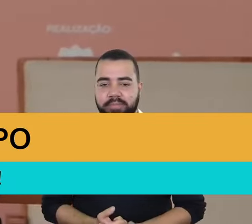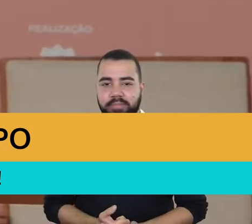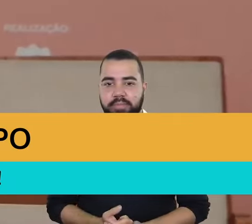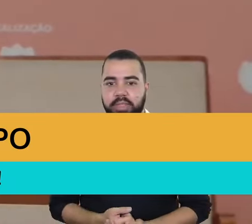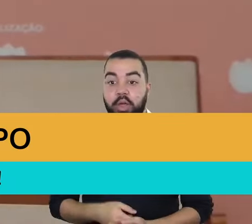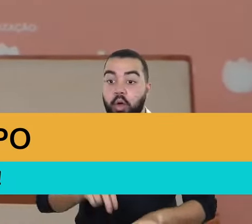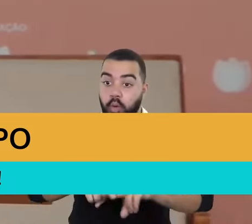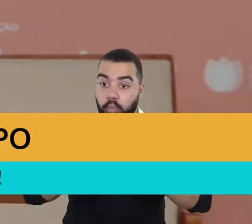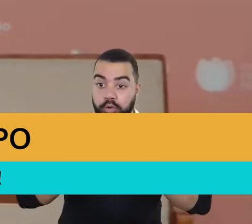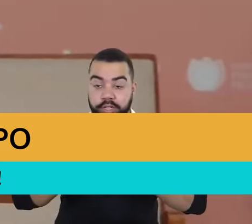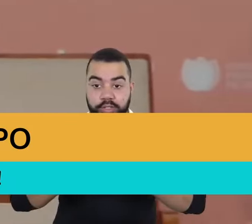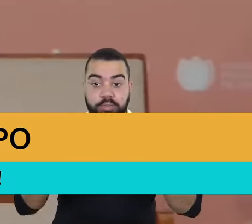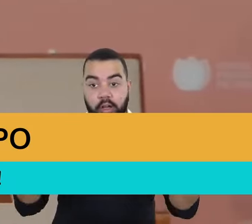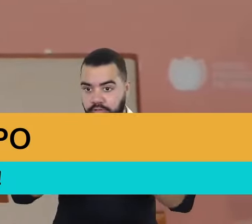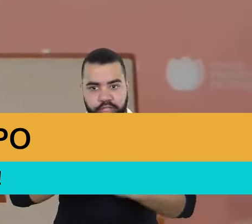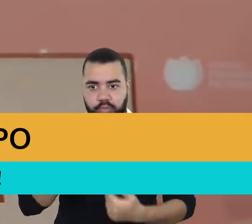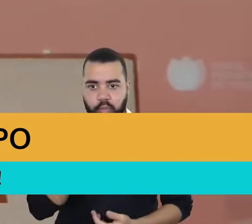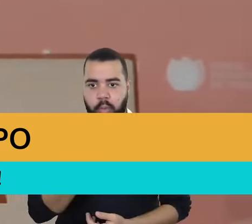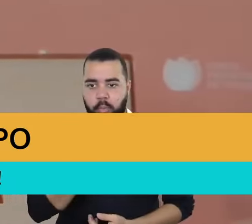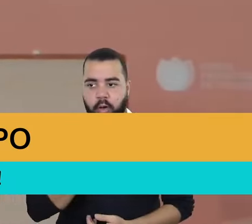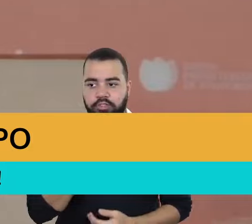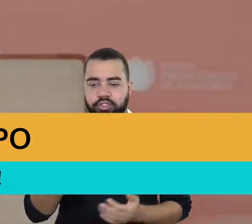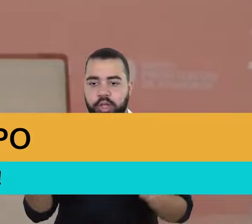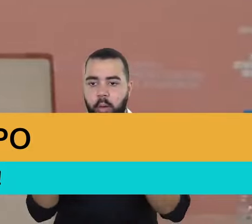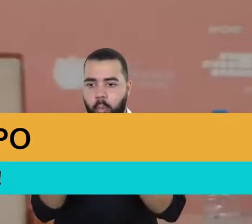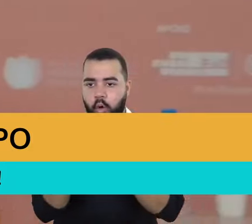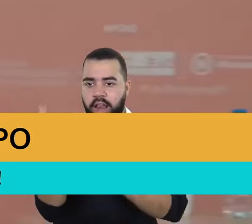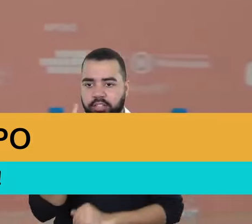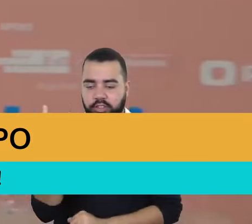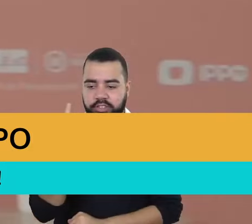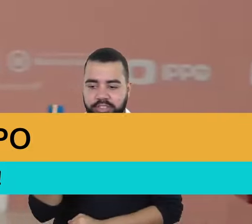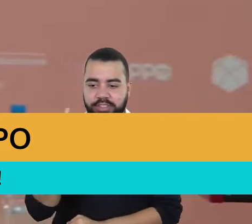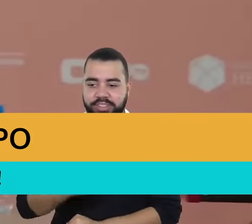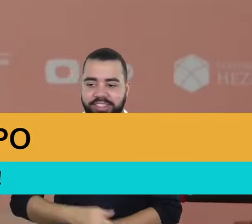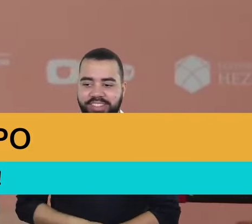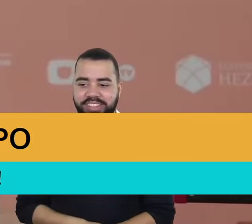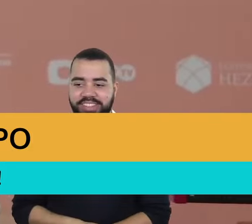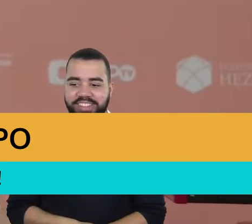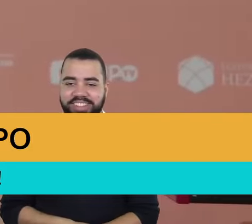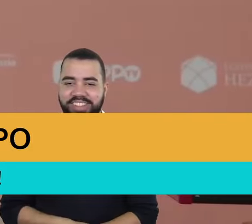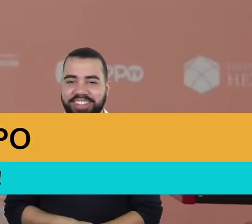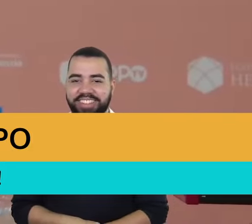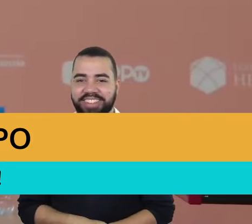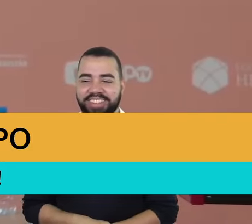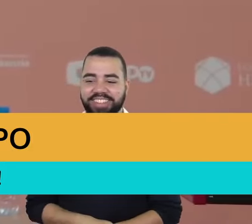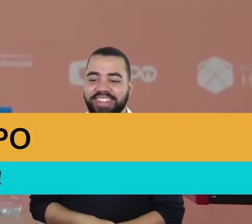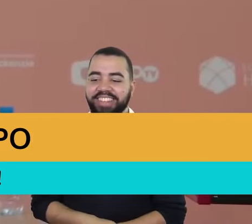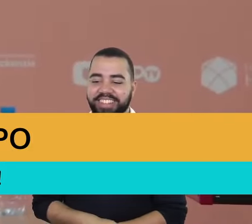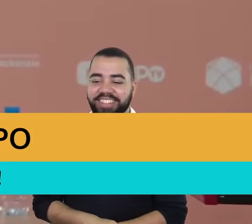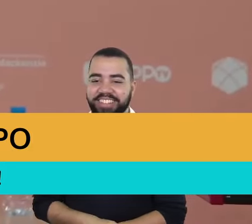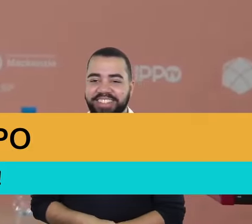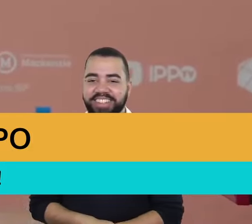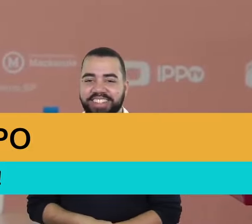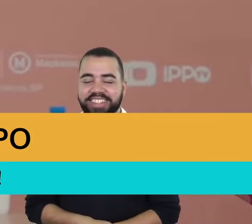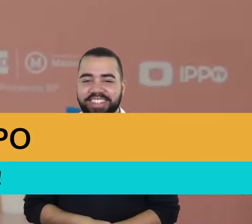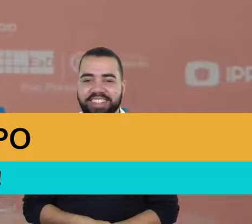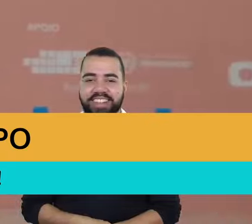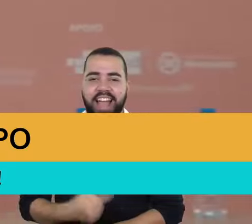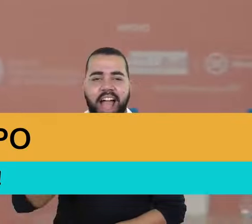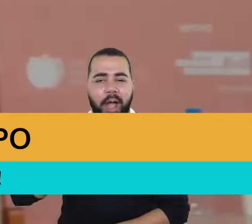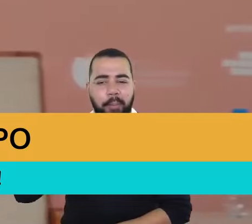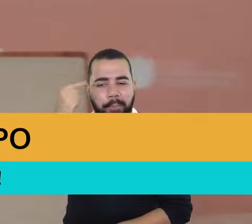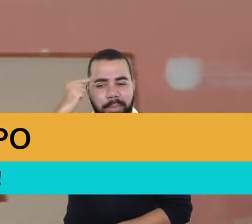isso que a autista não pode morar sozinho, na minha opinião, que é perigoso. Tá? E uma vez eu quis, né, mãe? Falei, vou comprar, porque eu não caso mesmo, não tem mais jeito para